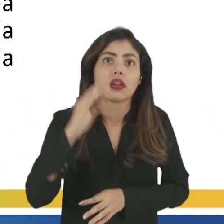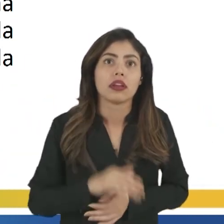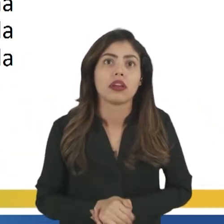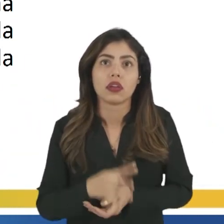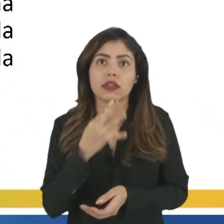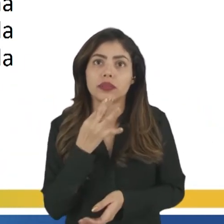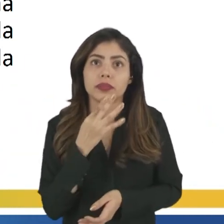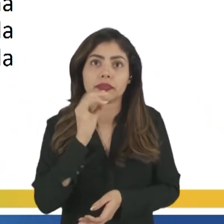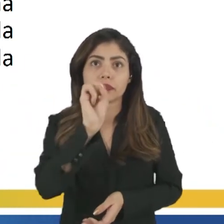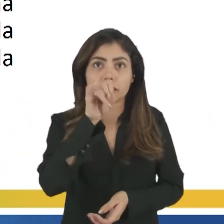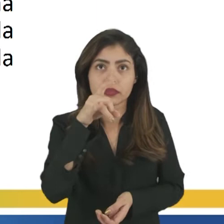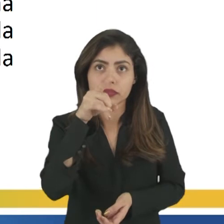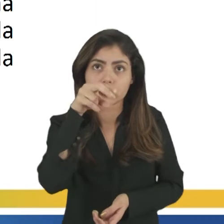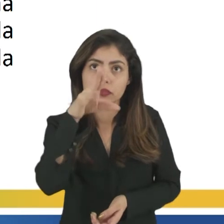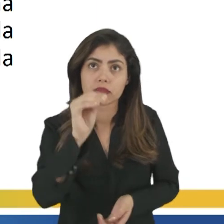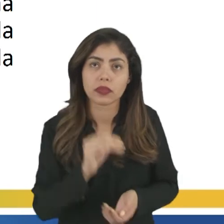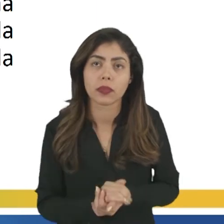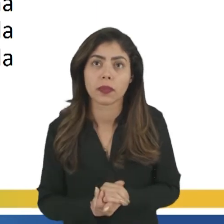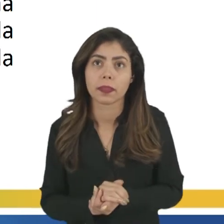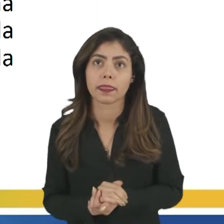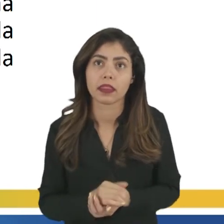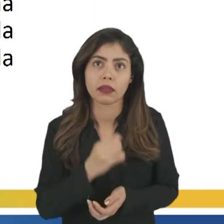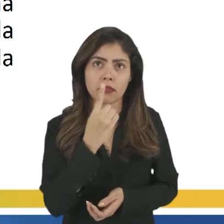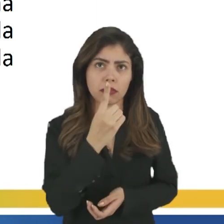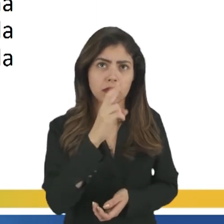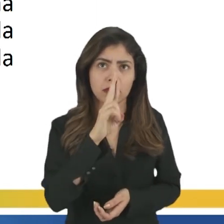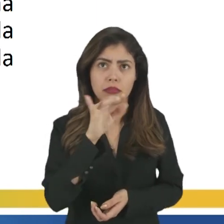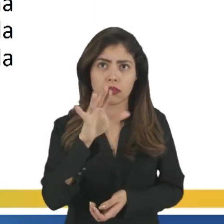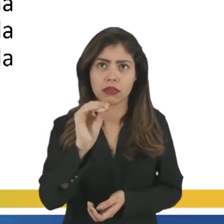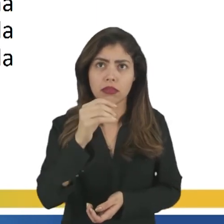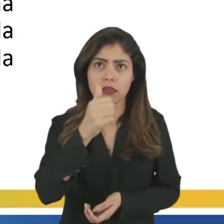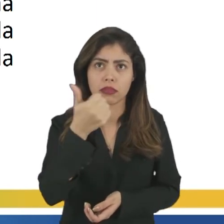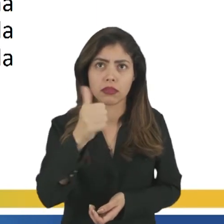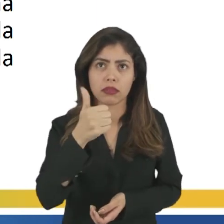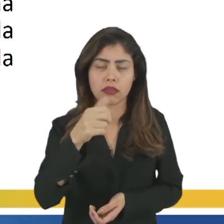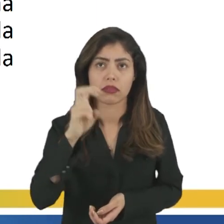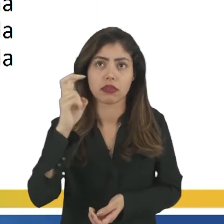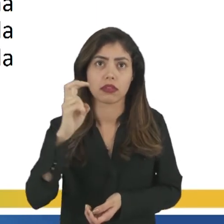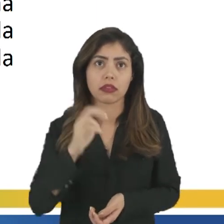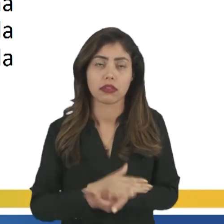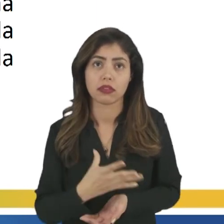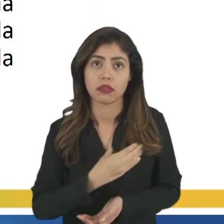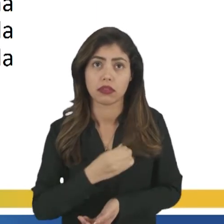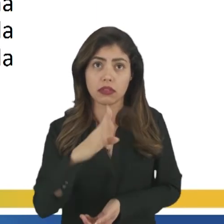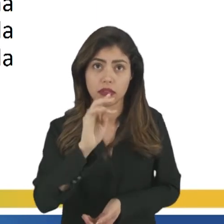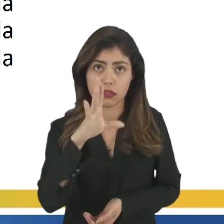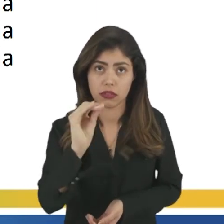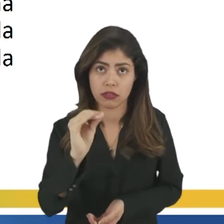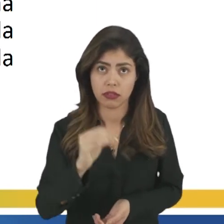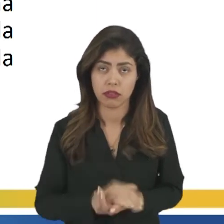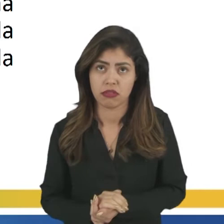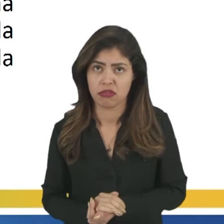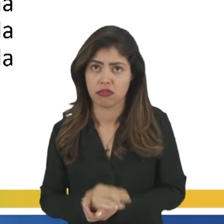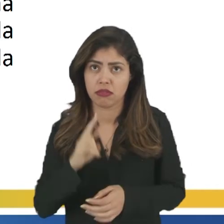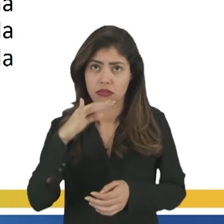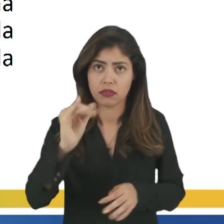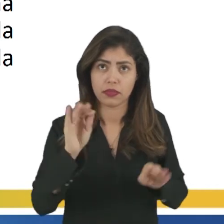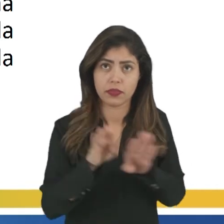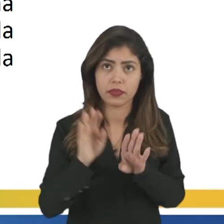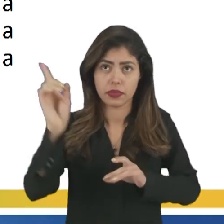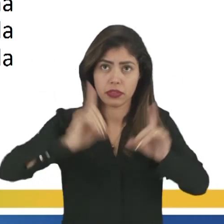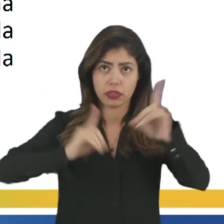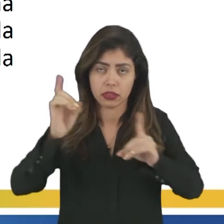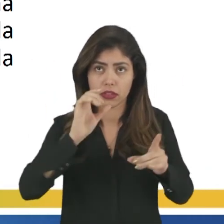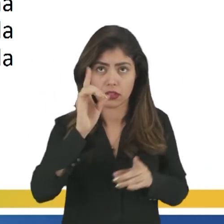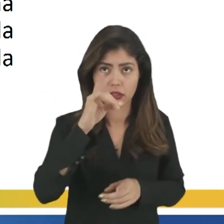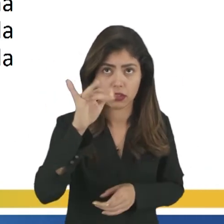dos Sidônios, né? É citado lá na Bíblia, em 1 Reis 11:5. Filha de Baal, irmã de Camus, ou Caimoche, né?